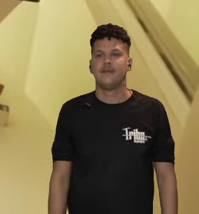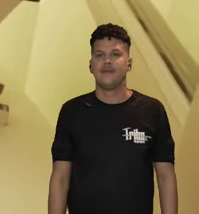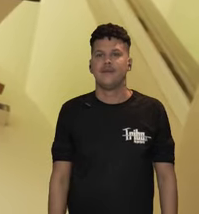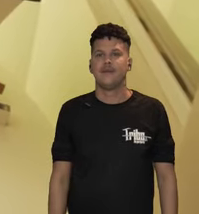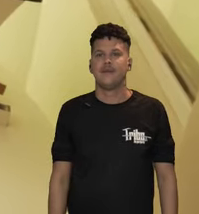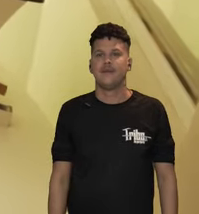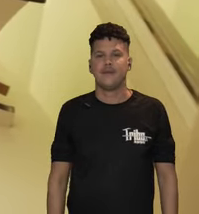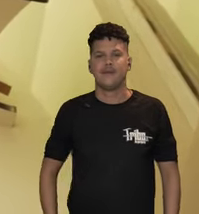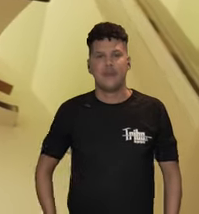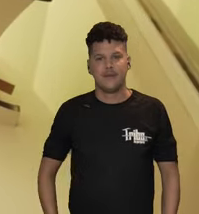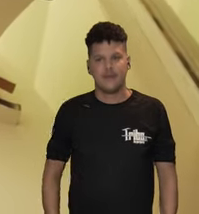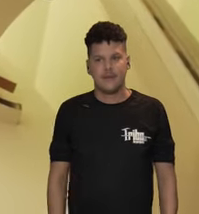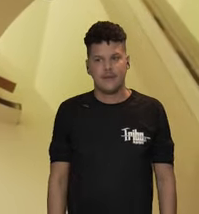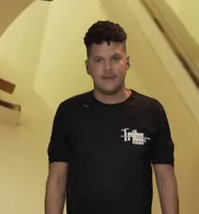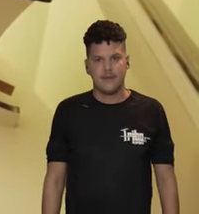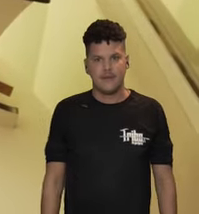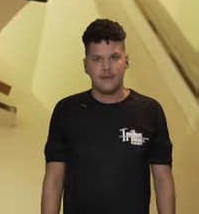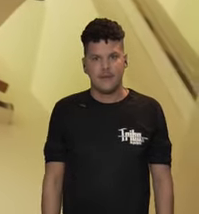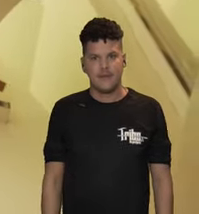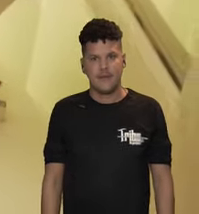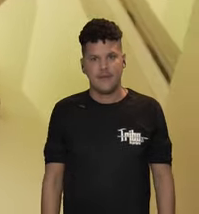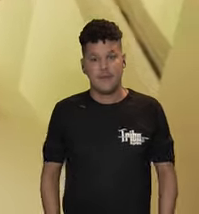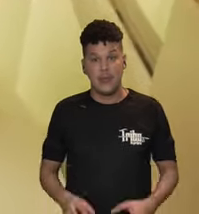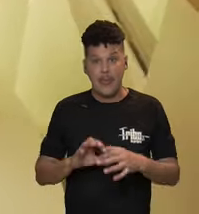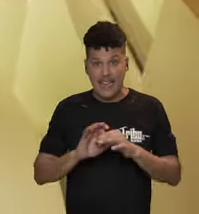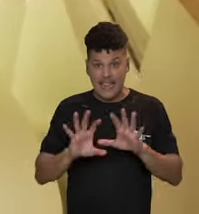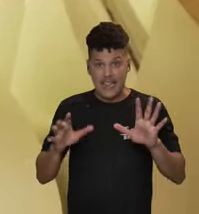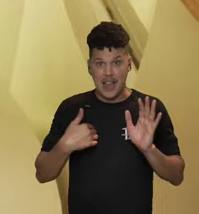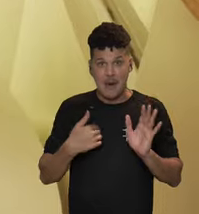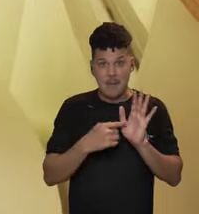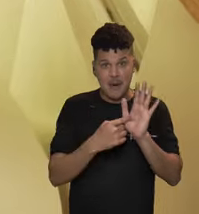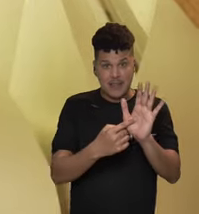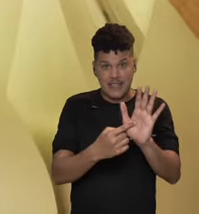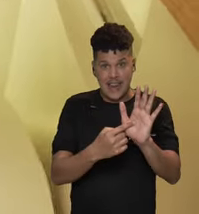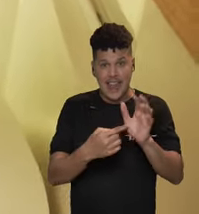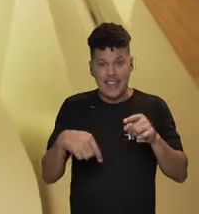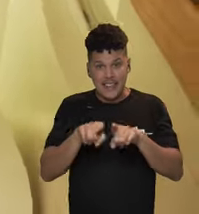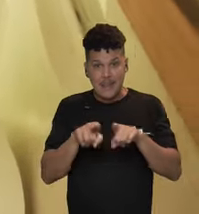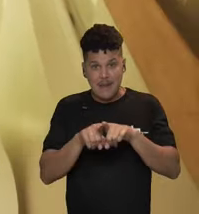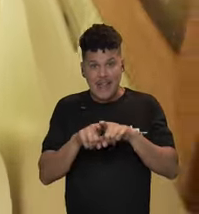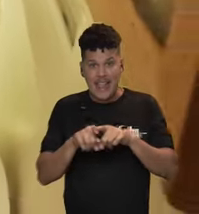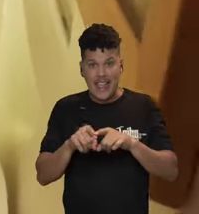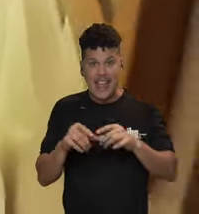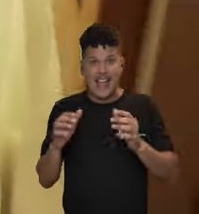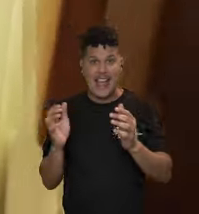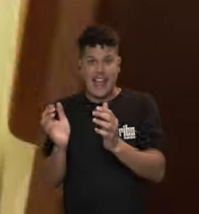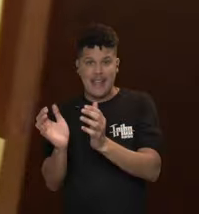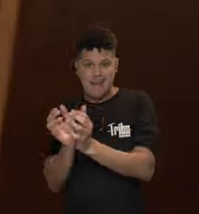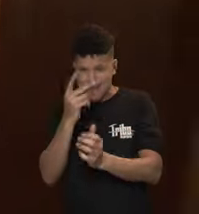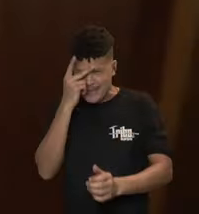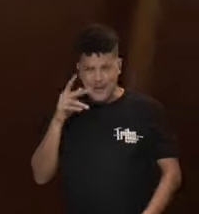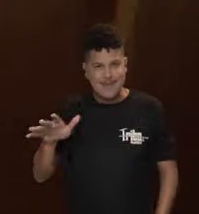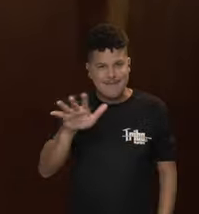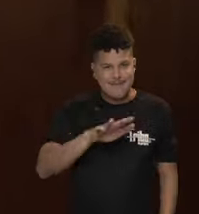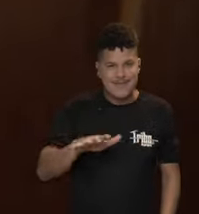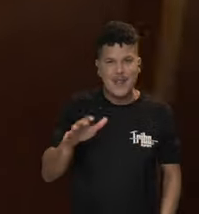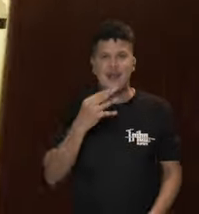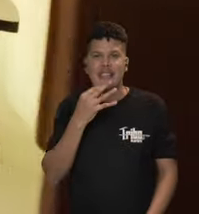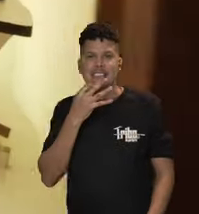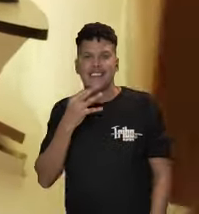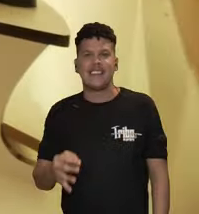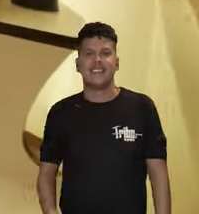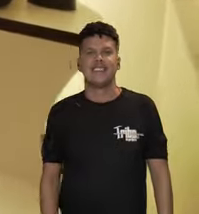E aí? Mano, negócio é o seguinte. Deixa eu mostrar mais um pouco aqui, mano, pra galera conhecer. Calma aí, eu vou ter que tirar aqui